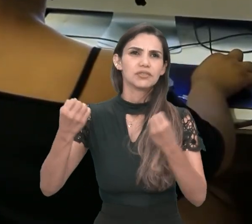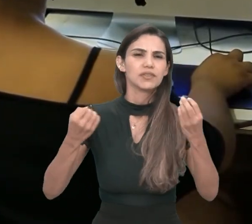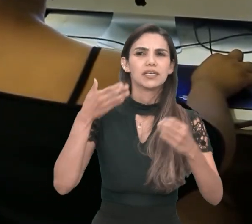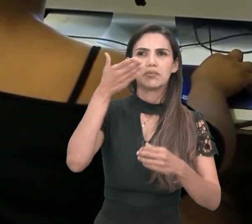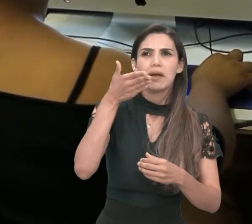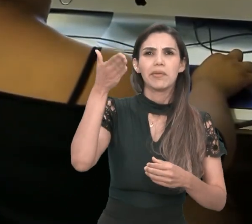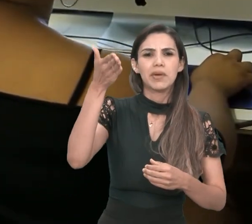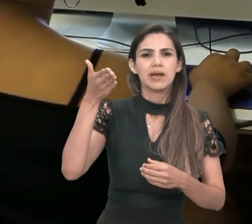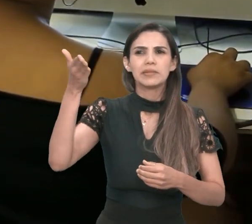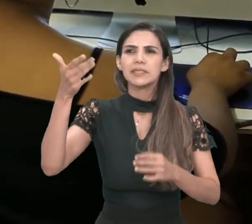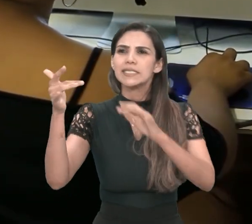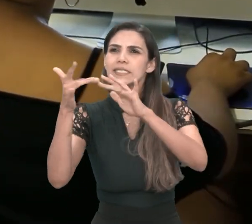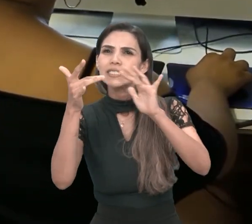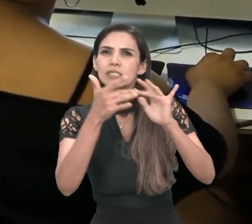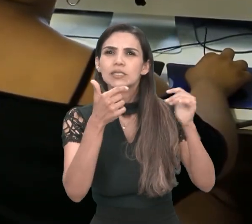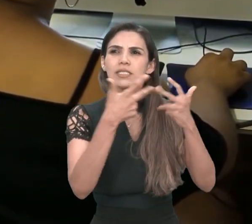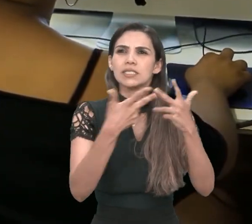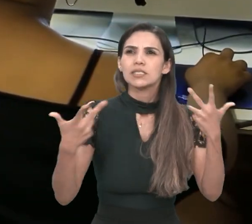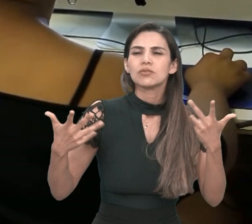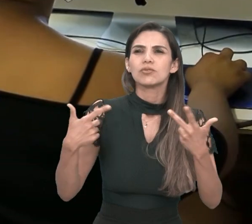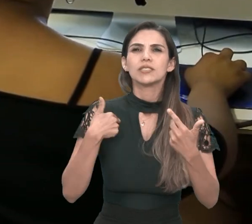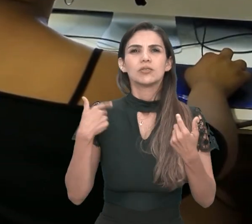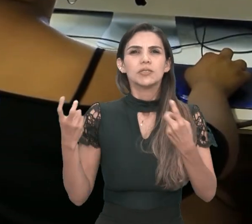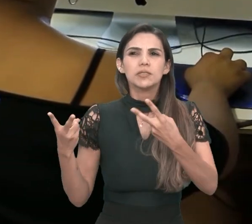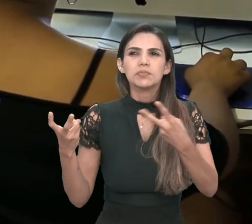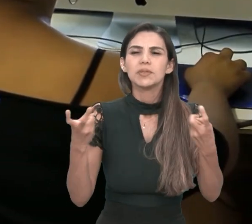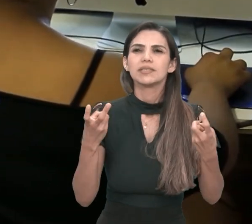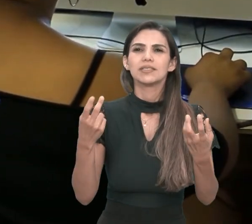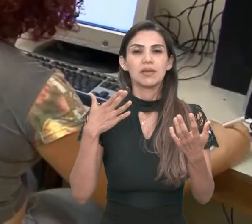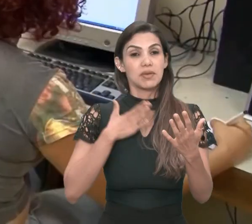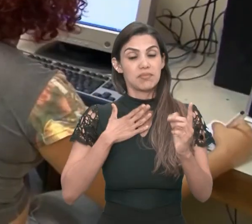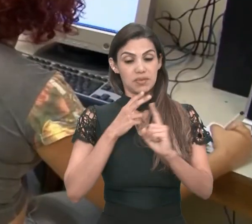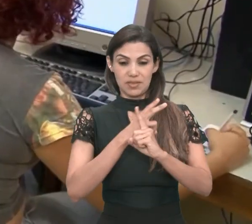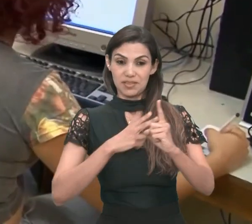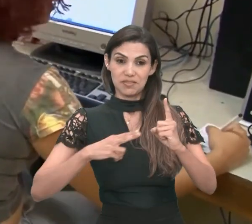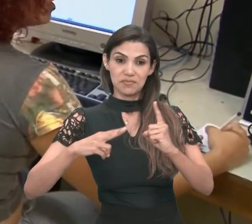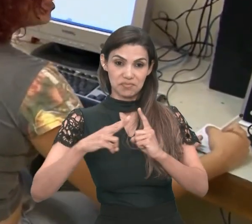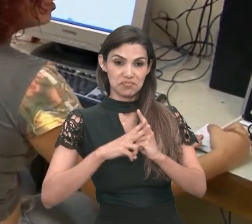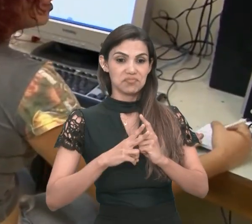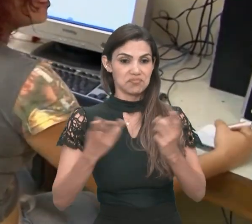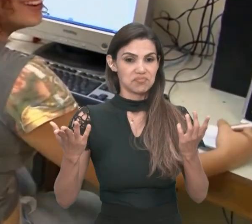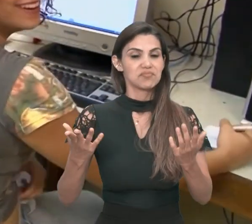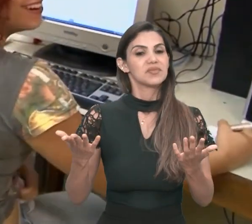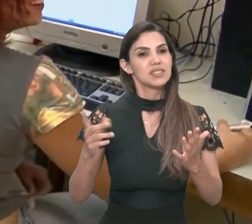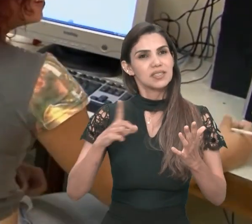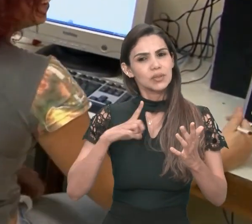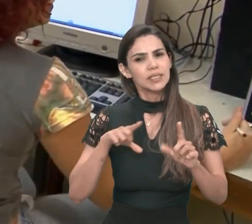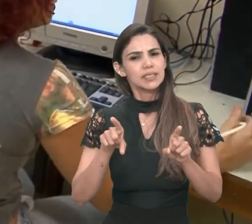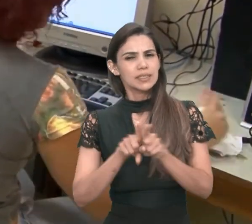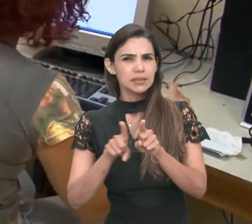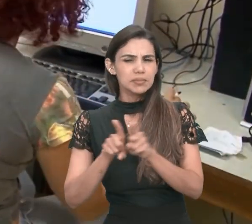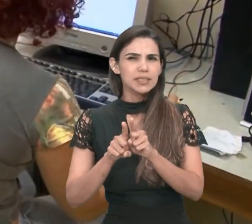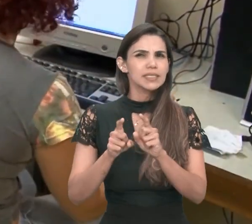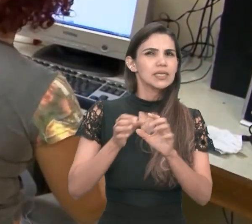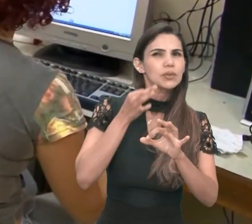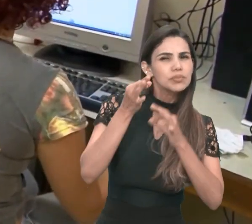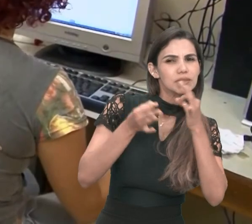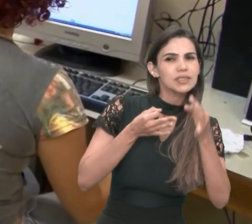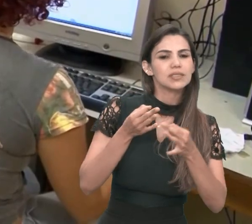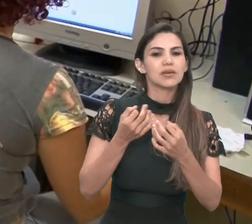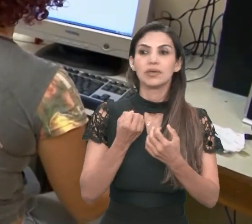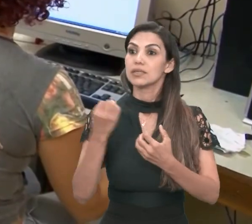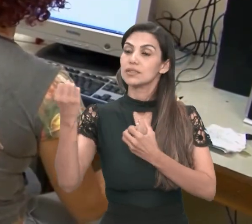você perceber que a sua visão de mundo tem coisa interessante e tem limites. e tem contradição. Então, as viagens nos